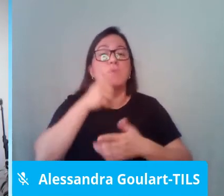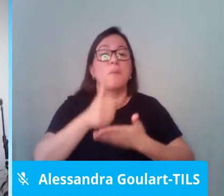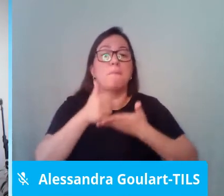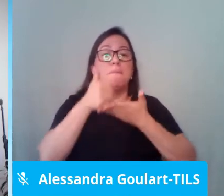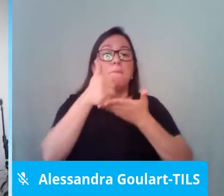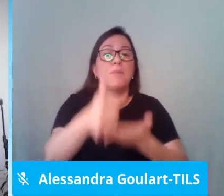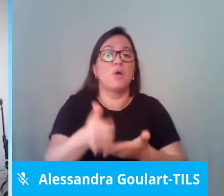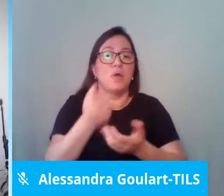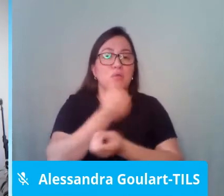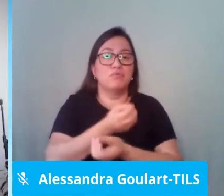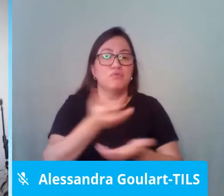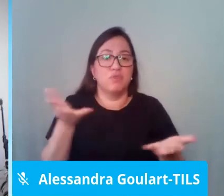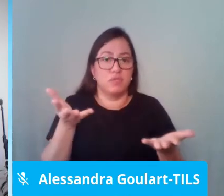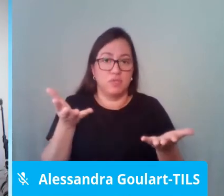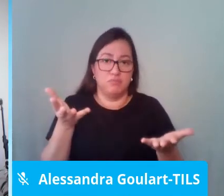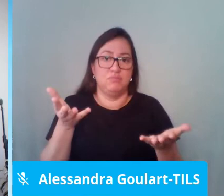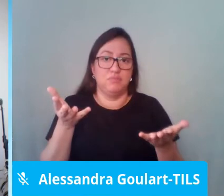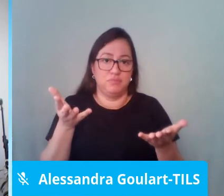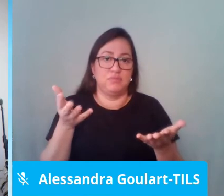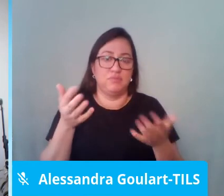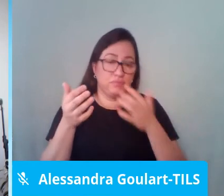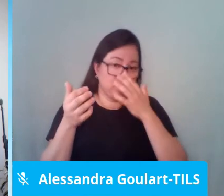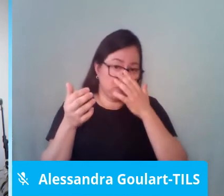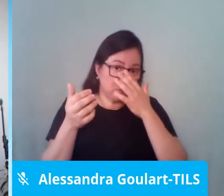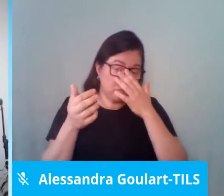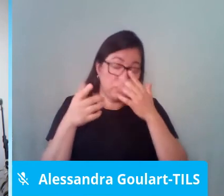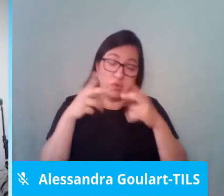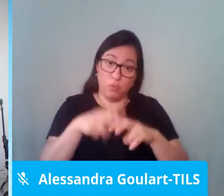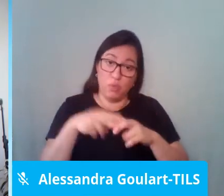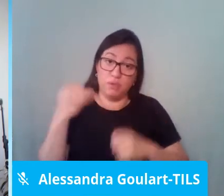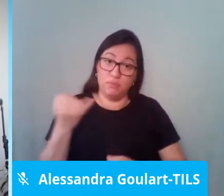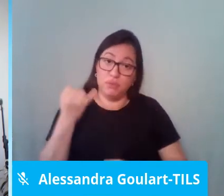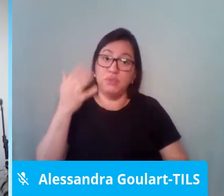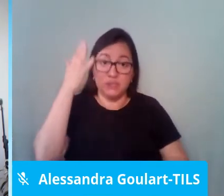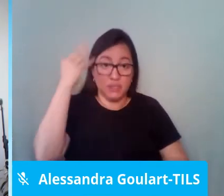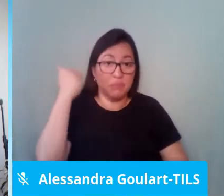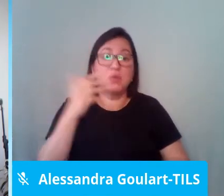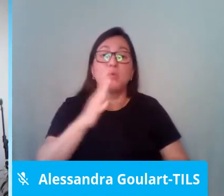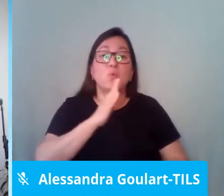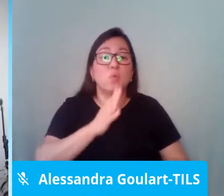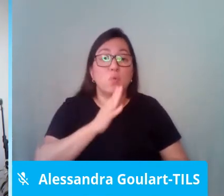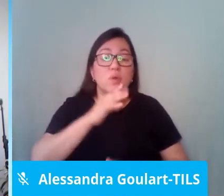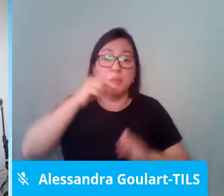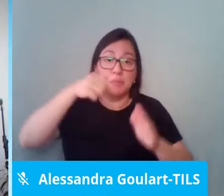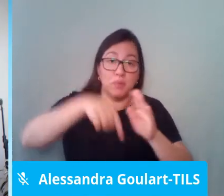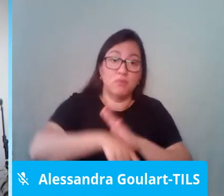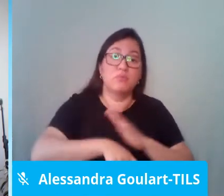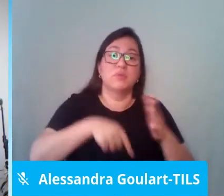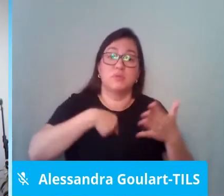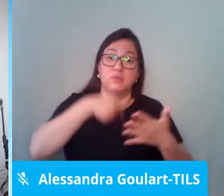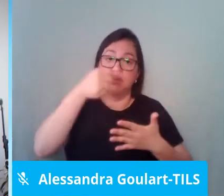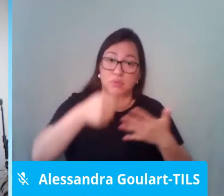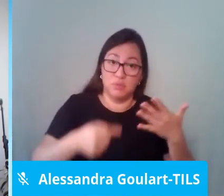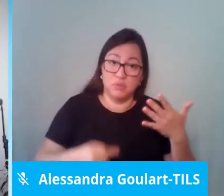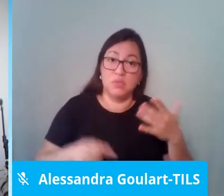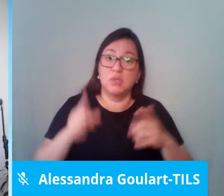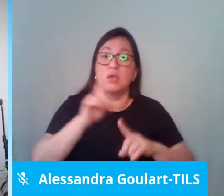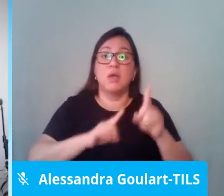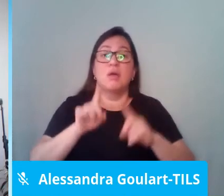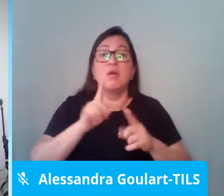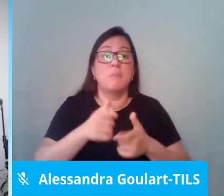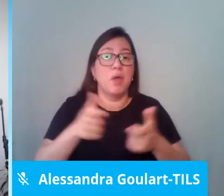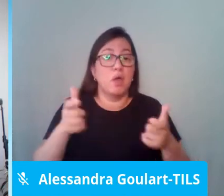oferta, né? Dentro da unidade. Então, é importante saber quais são os métodos. Alguém comentou que o preservativo feminino é muito pouco conhecido